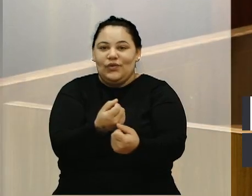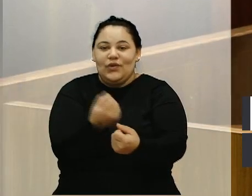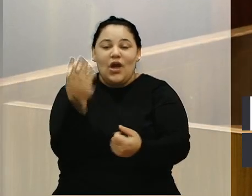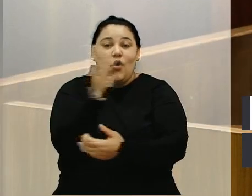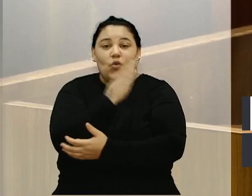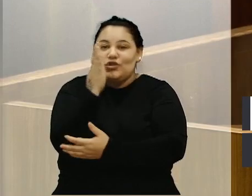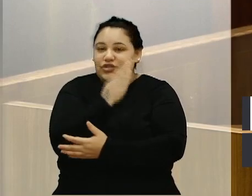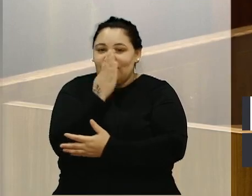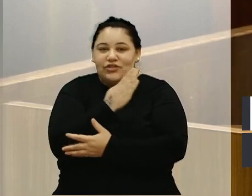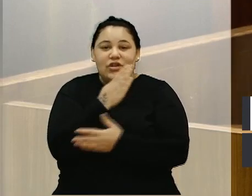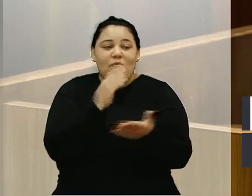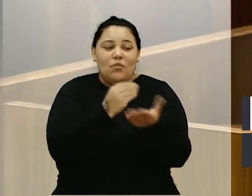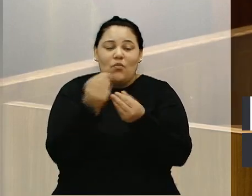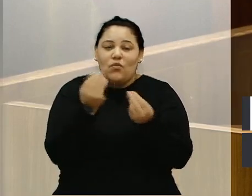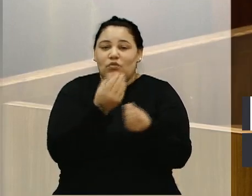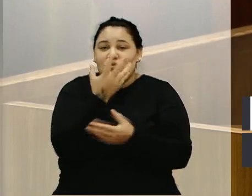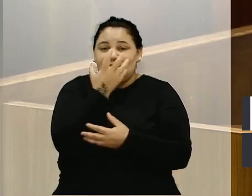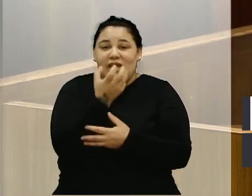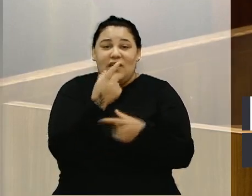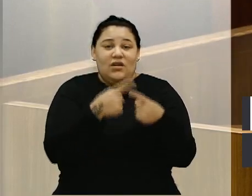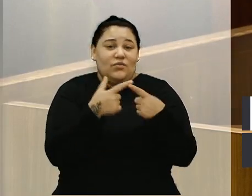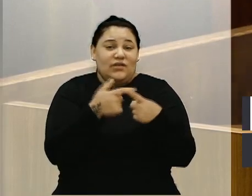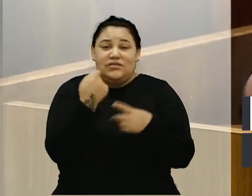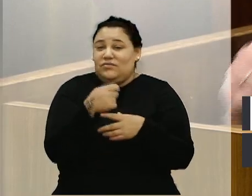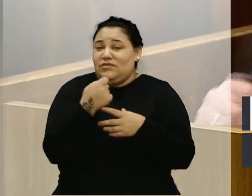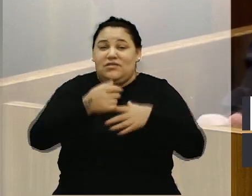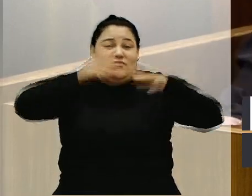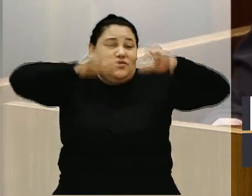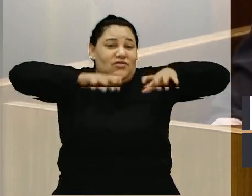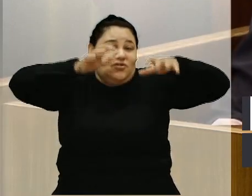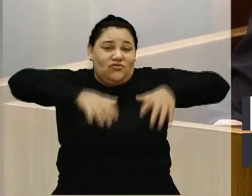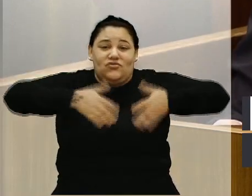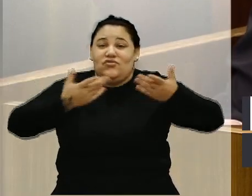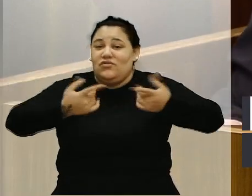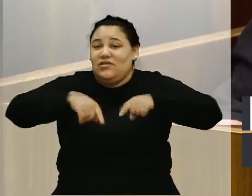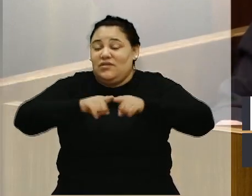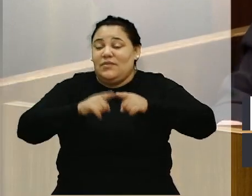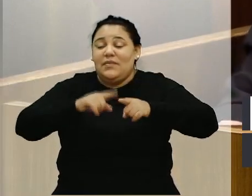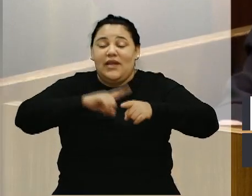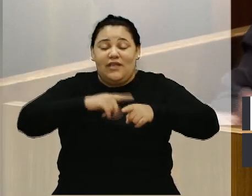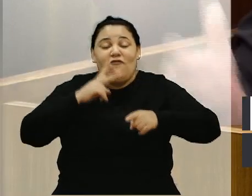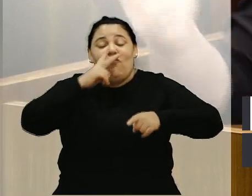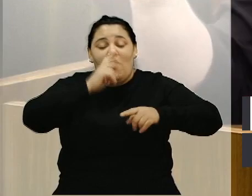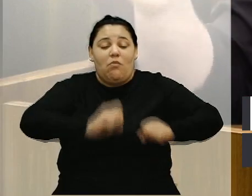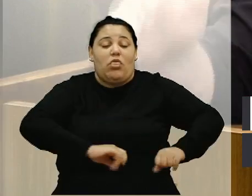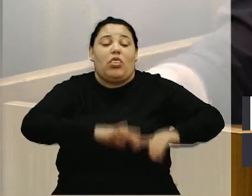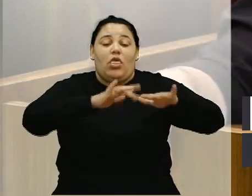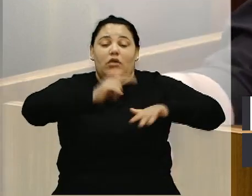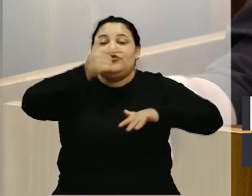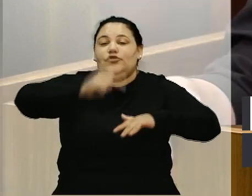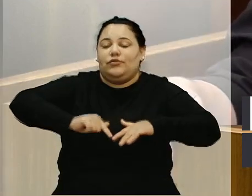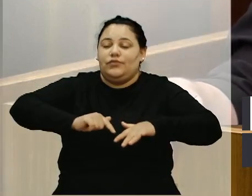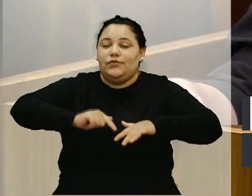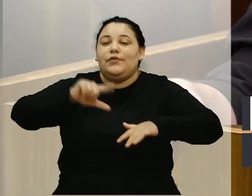sério, porque não vai precisar uma chuva tão grande assim para nós ter fortes alagamentos novamente e vai dar